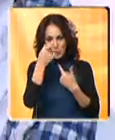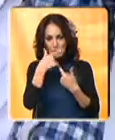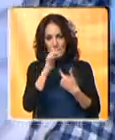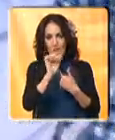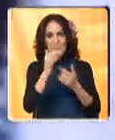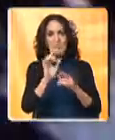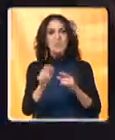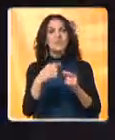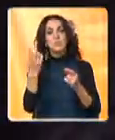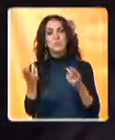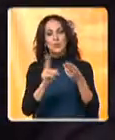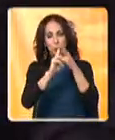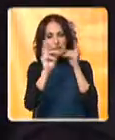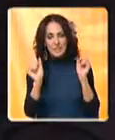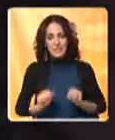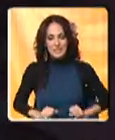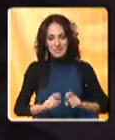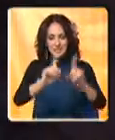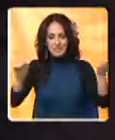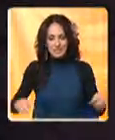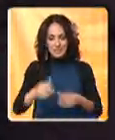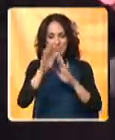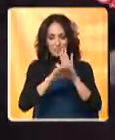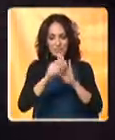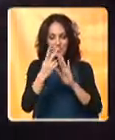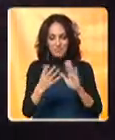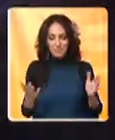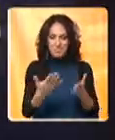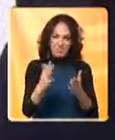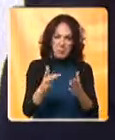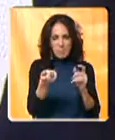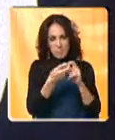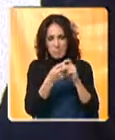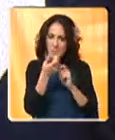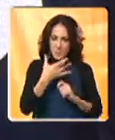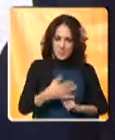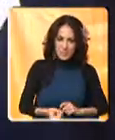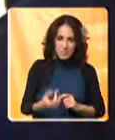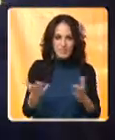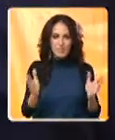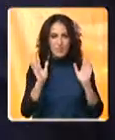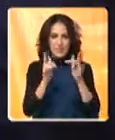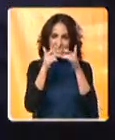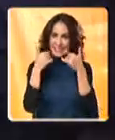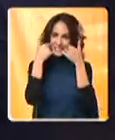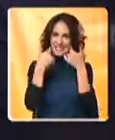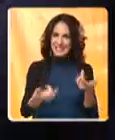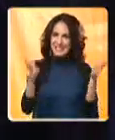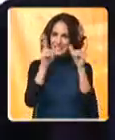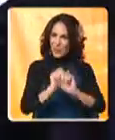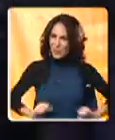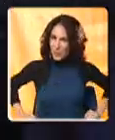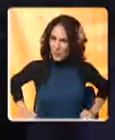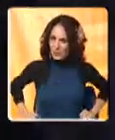história. E depois encontrar-nos-emos no estúdio do Você na TV, para aí bem próximo do Natal, já com uma